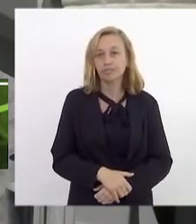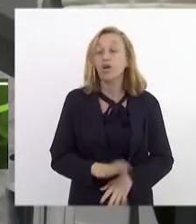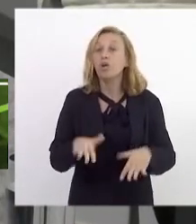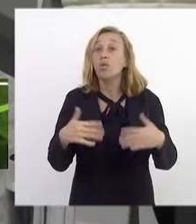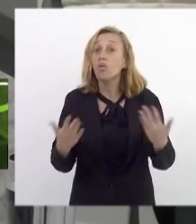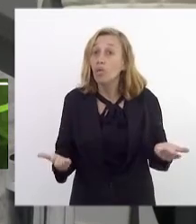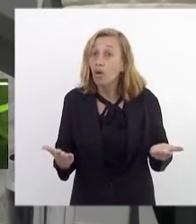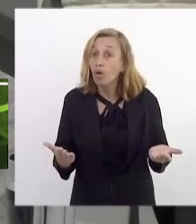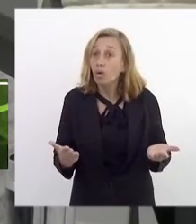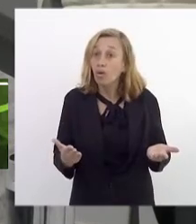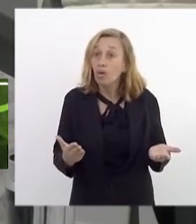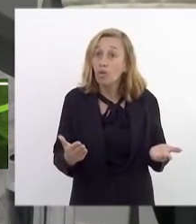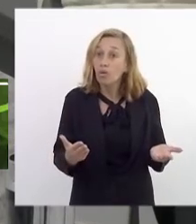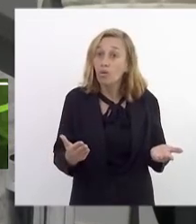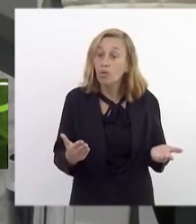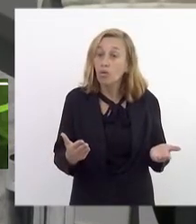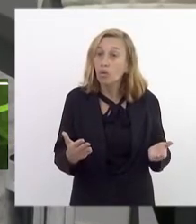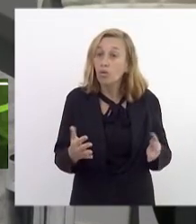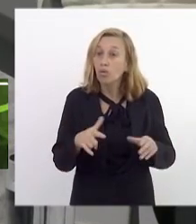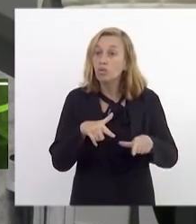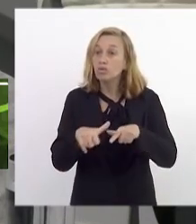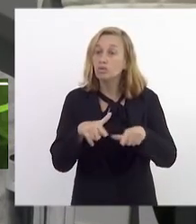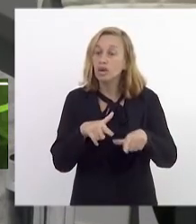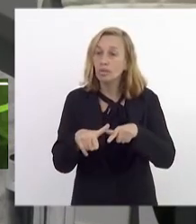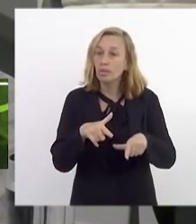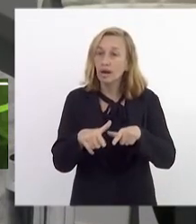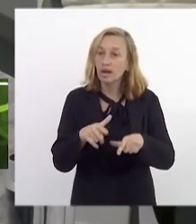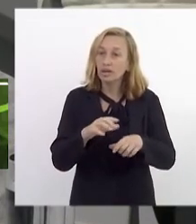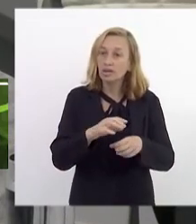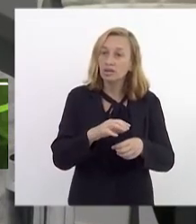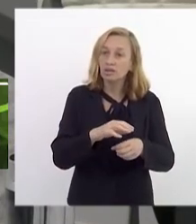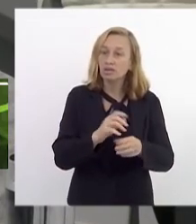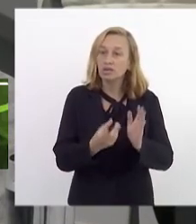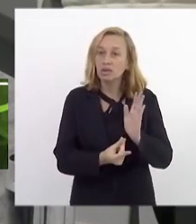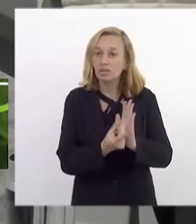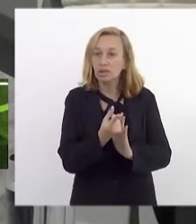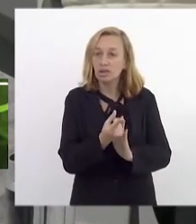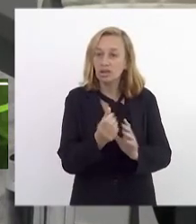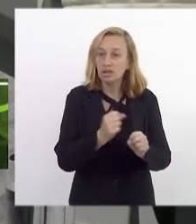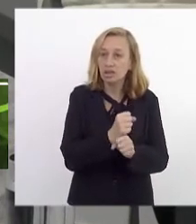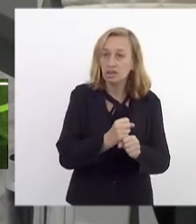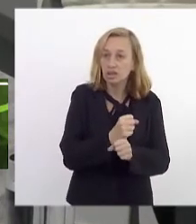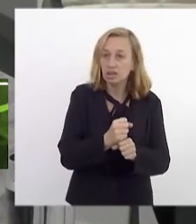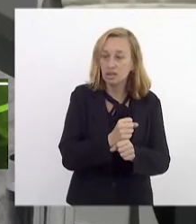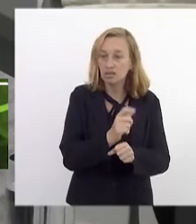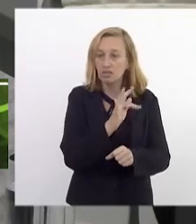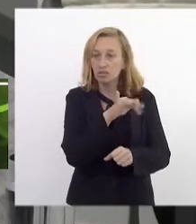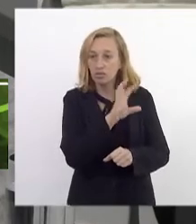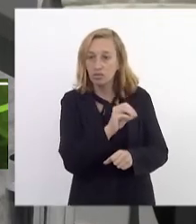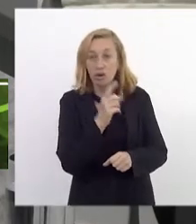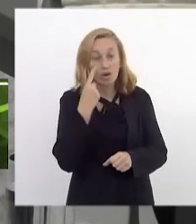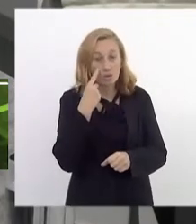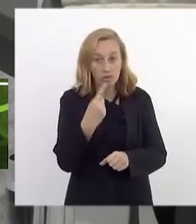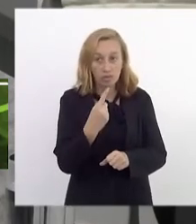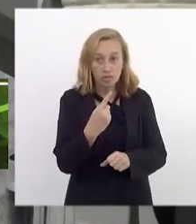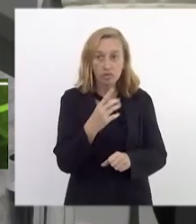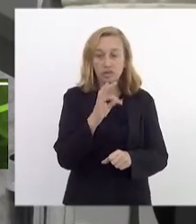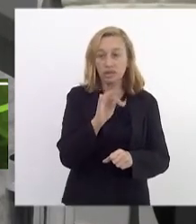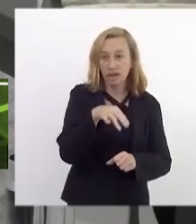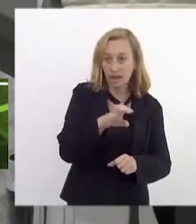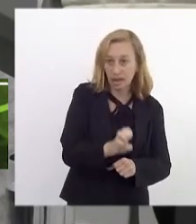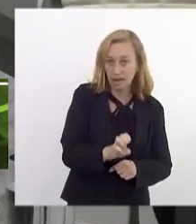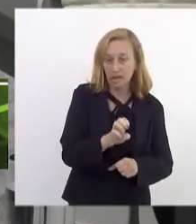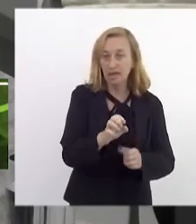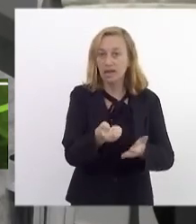Qual será o empenho da execução orçamentária nesse ano para o fundo, visto que temos um TAC assinado entre o governo e o